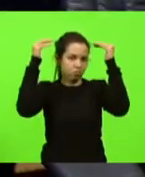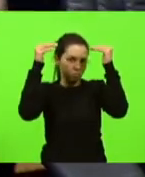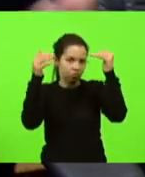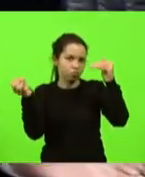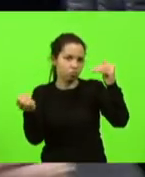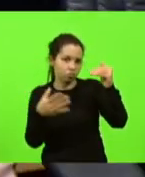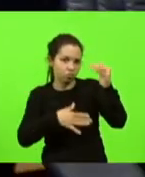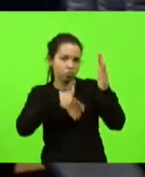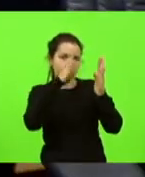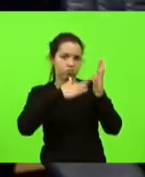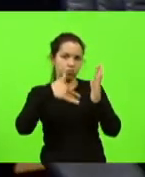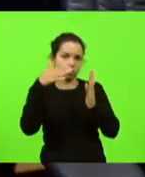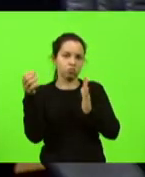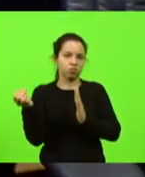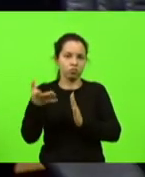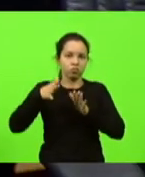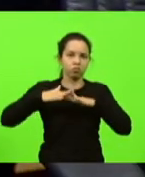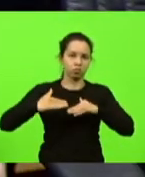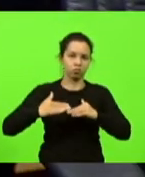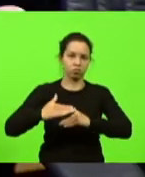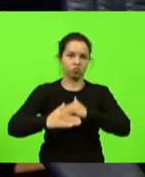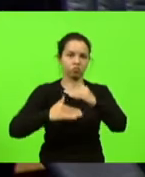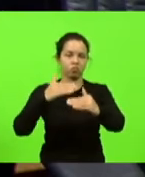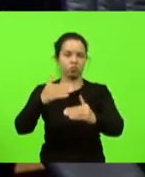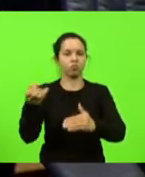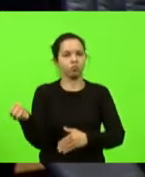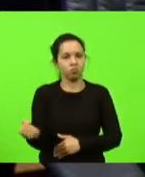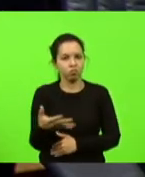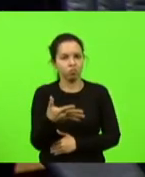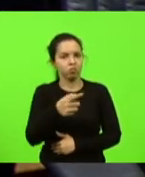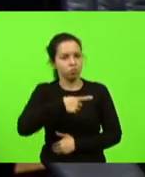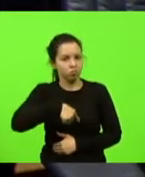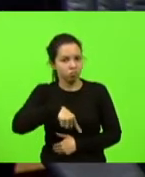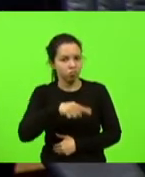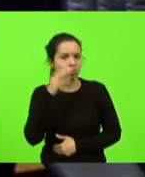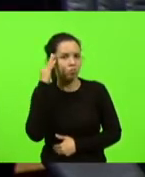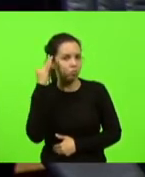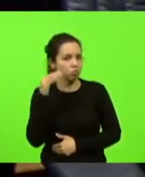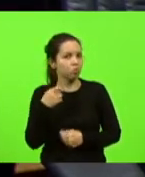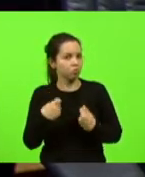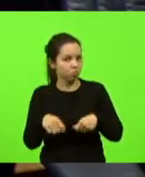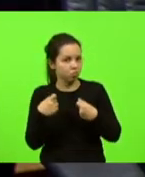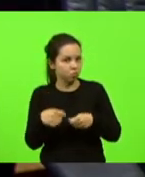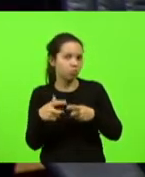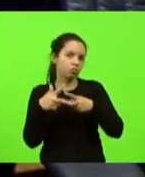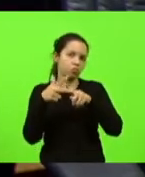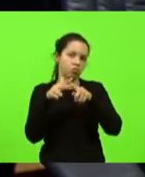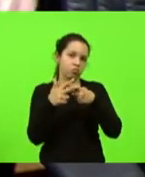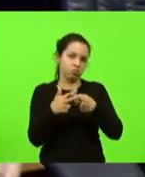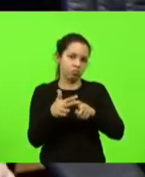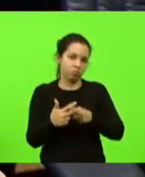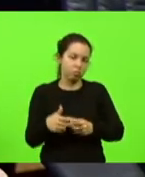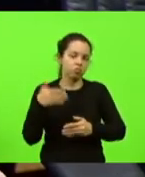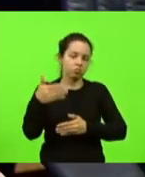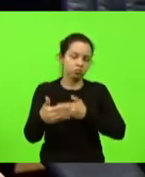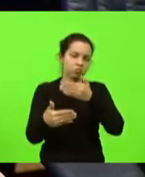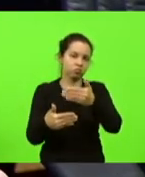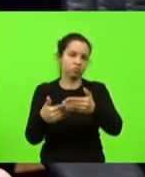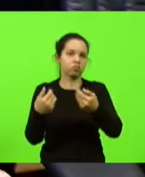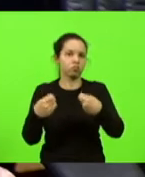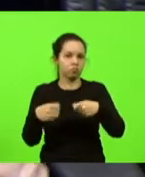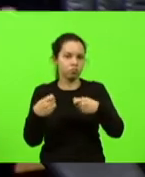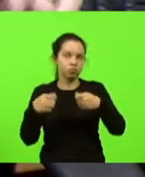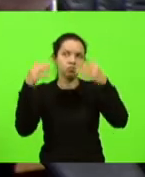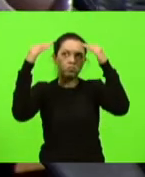pintura nova, piso novo, mas entendemos de que ela precisa de reformas. De volta e meia temos que cuidar da telha que